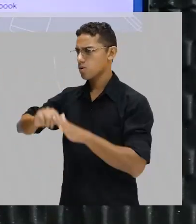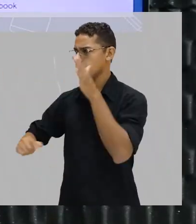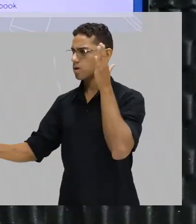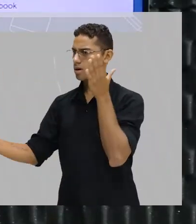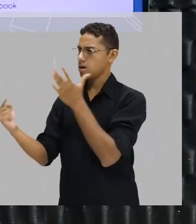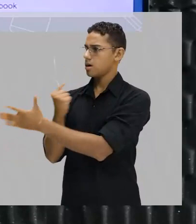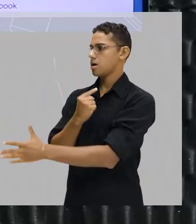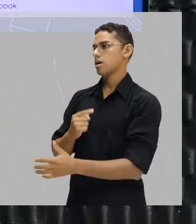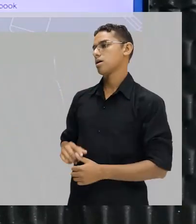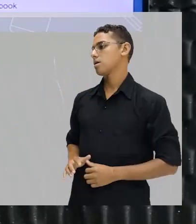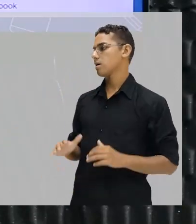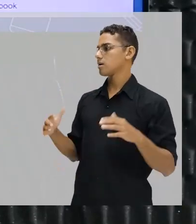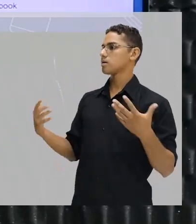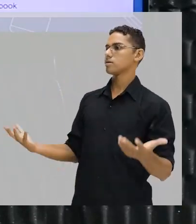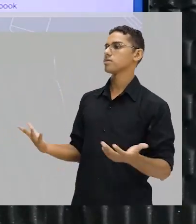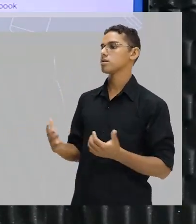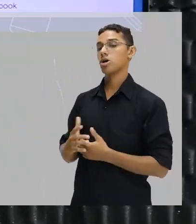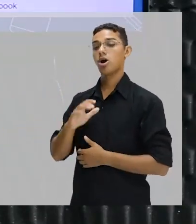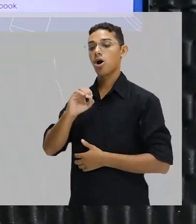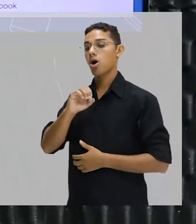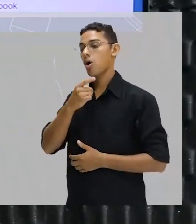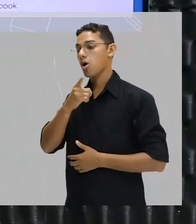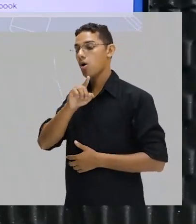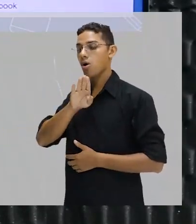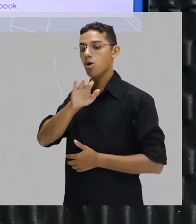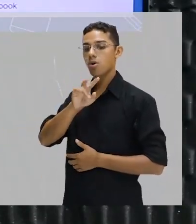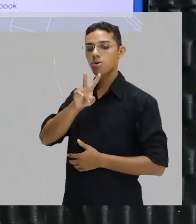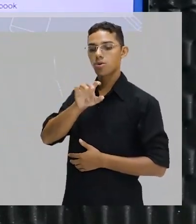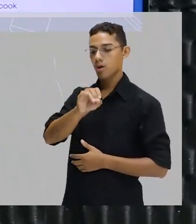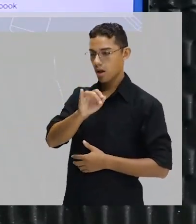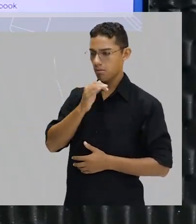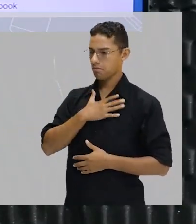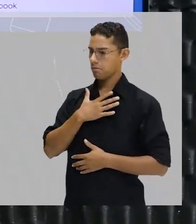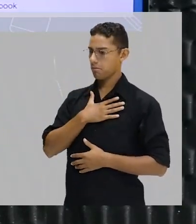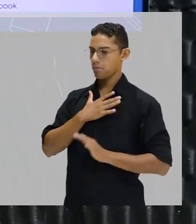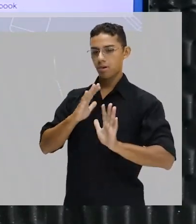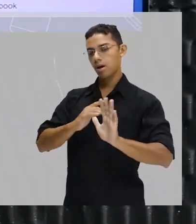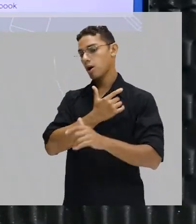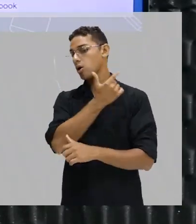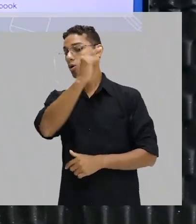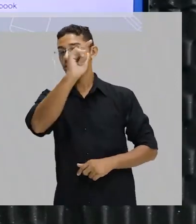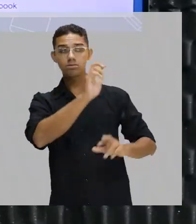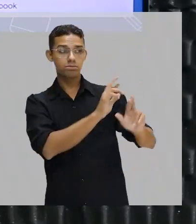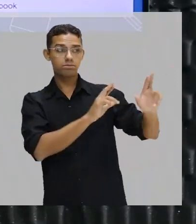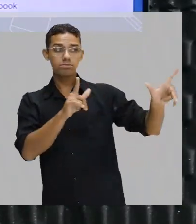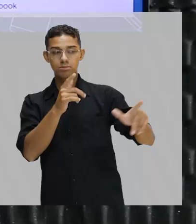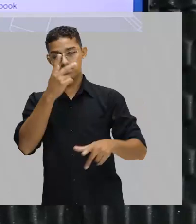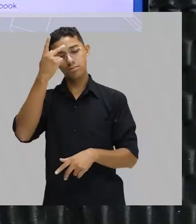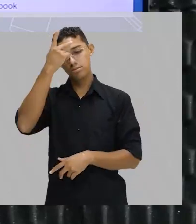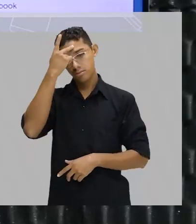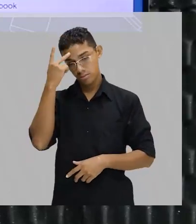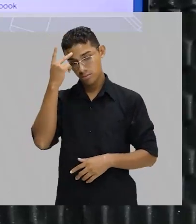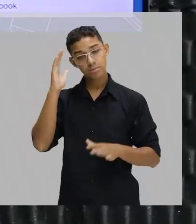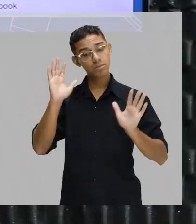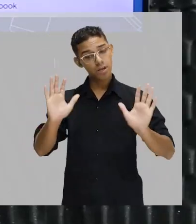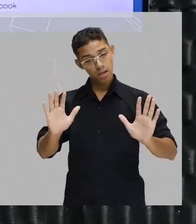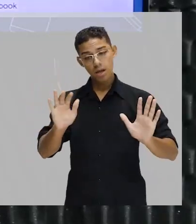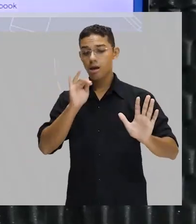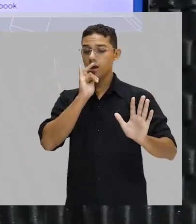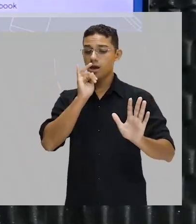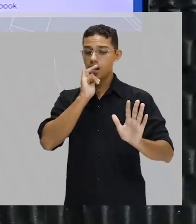pergunta óbvia. Às vezes o que é óbvio para você pode não ser óbvio para outra pessoa, né? E aí,